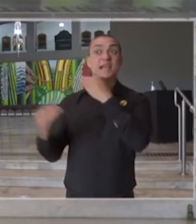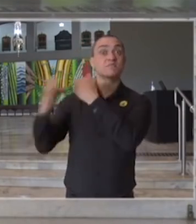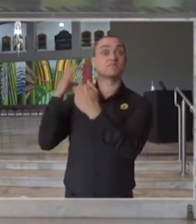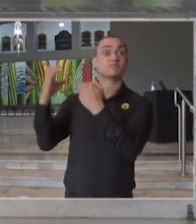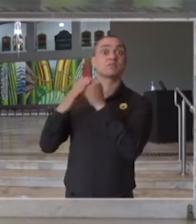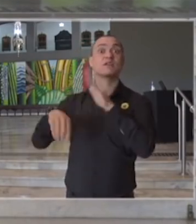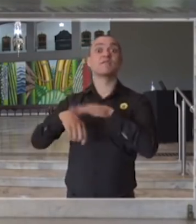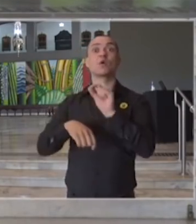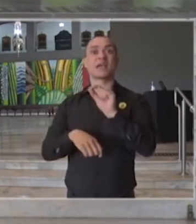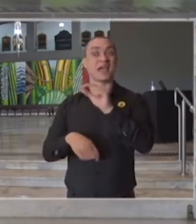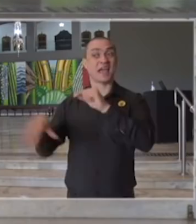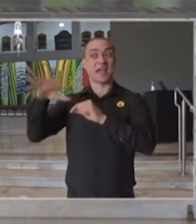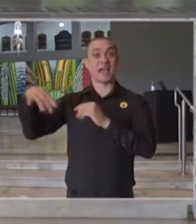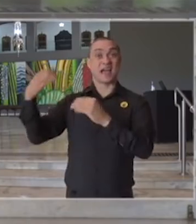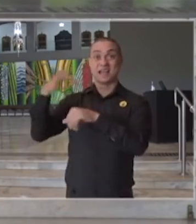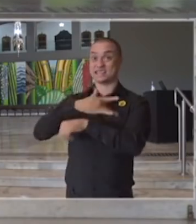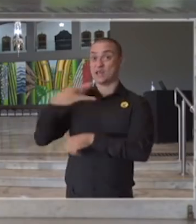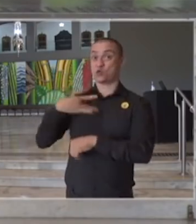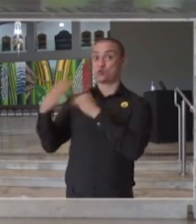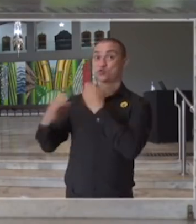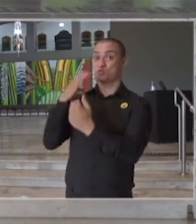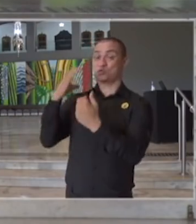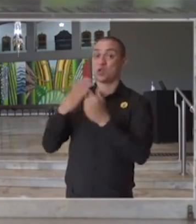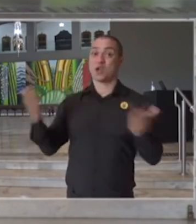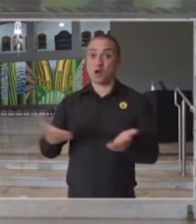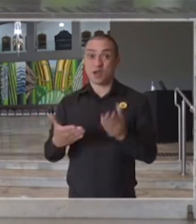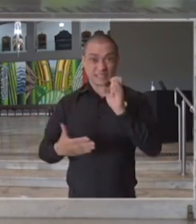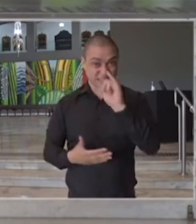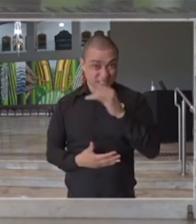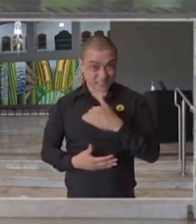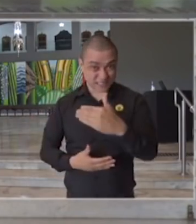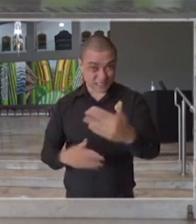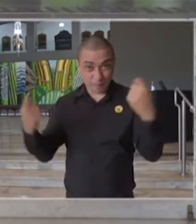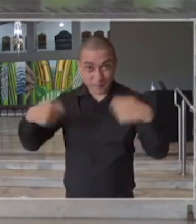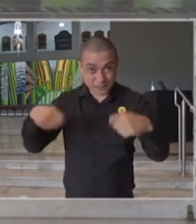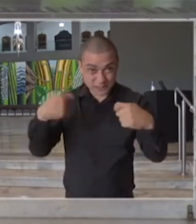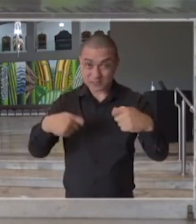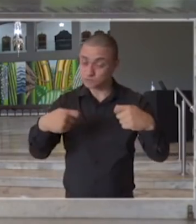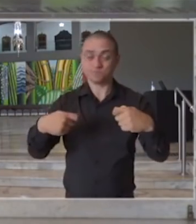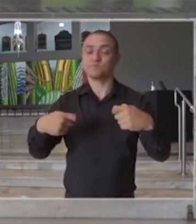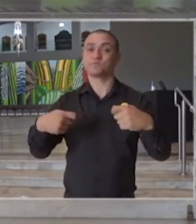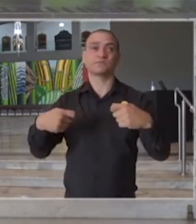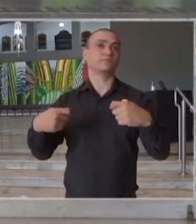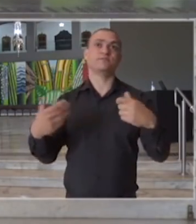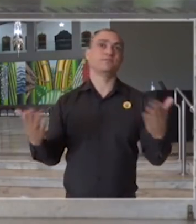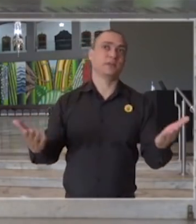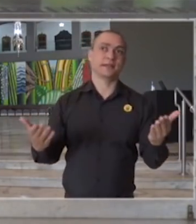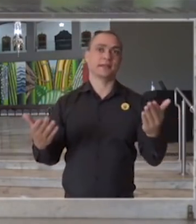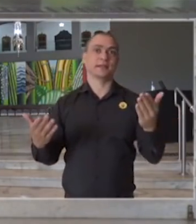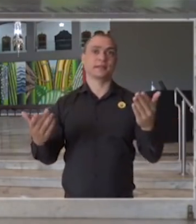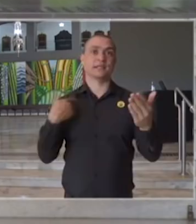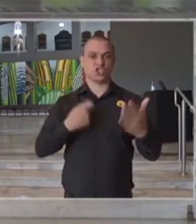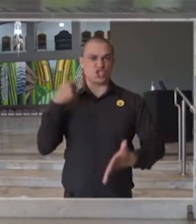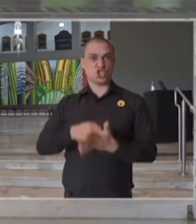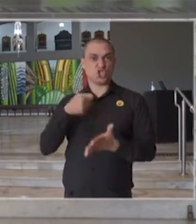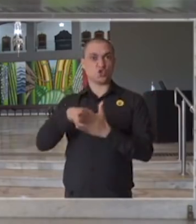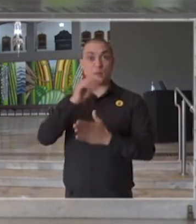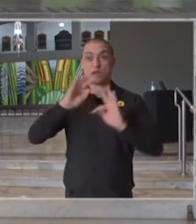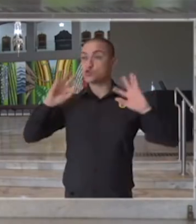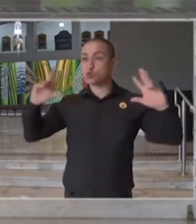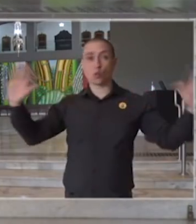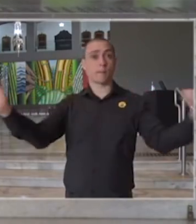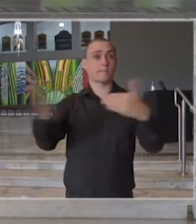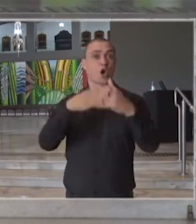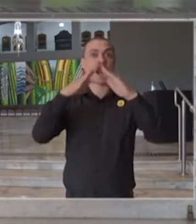nesse sentido é a saúde, é a medicina. Se houver essa necessidade, ou seja, de um endurecimento de